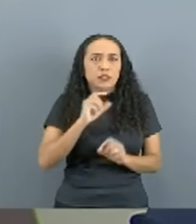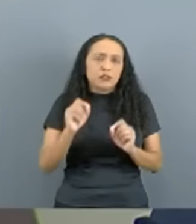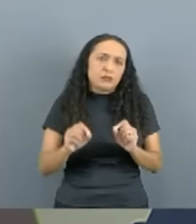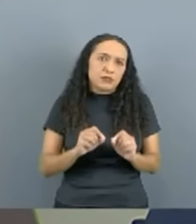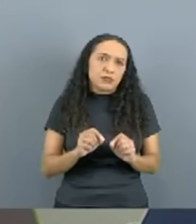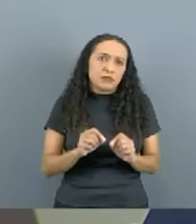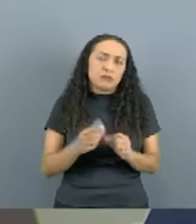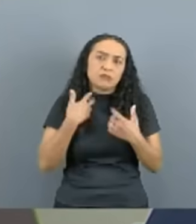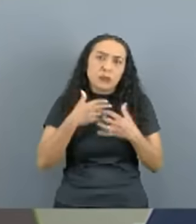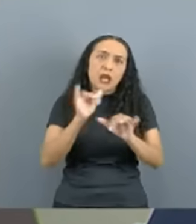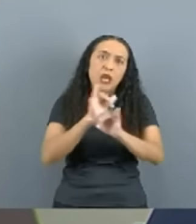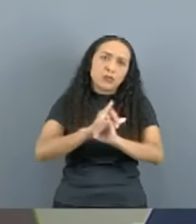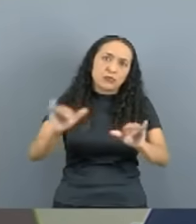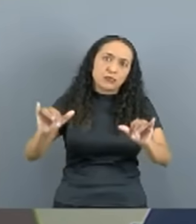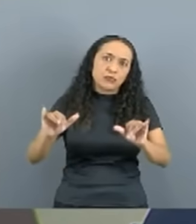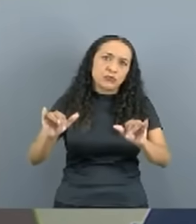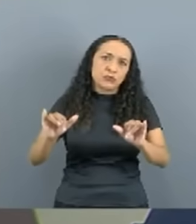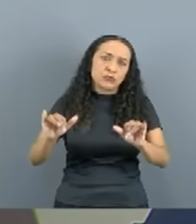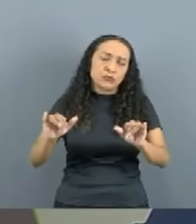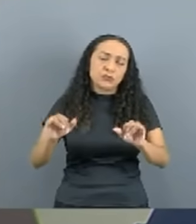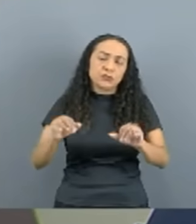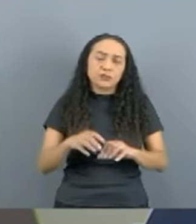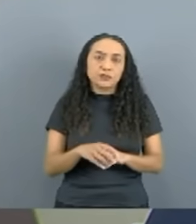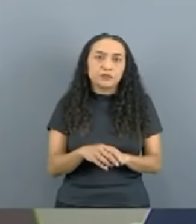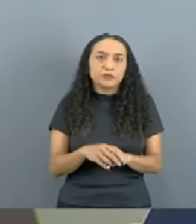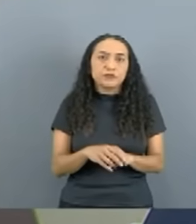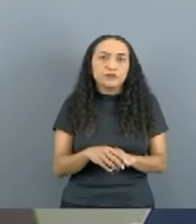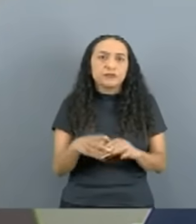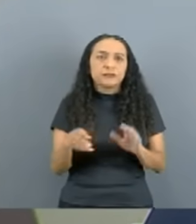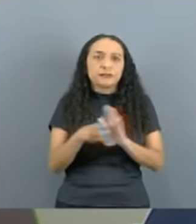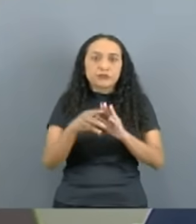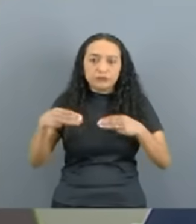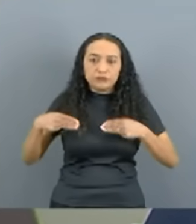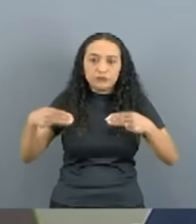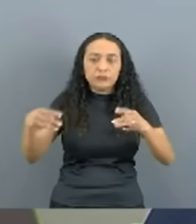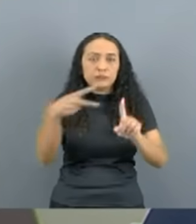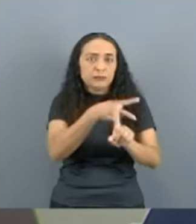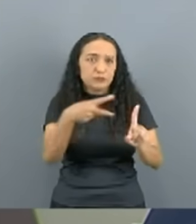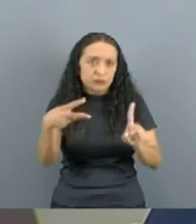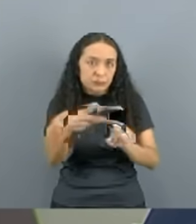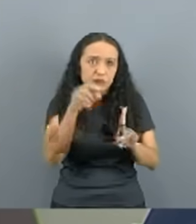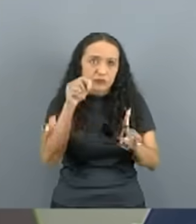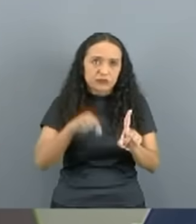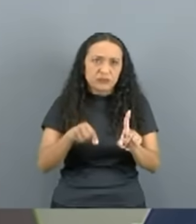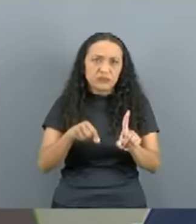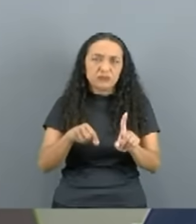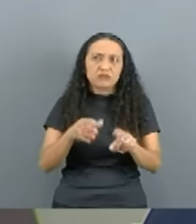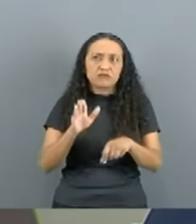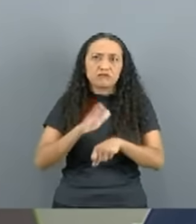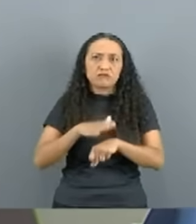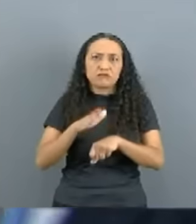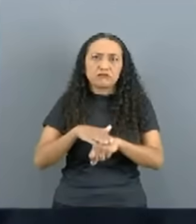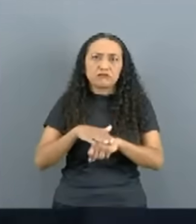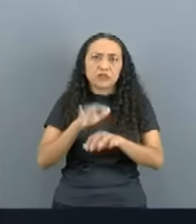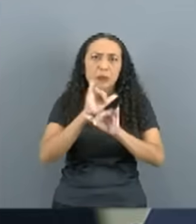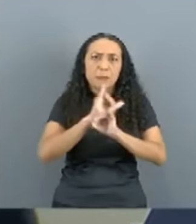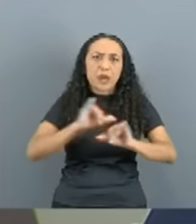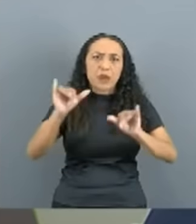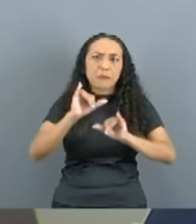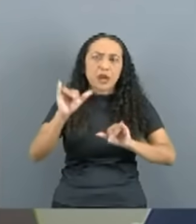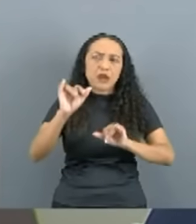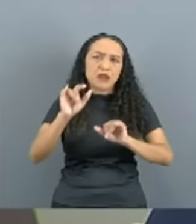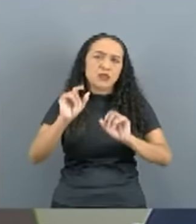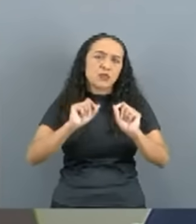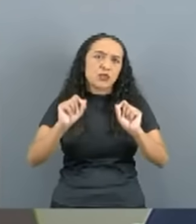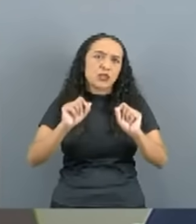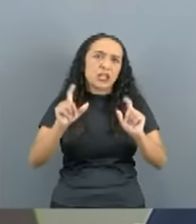o anúncio por parte do Ministério da Previdência de um tipo de programa, de um tipo de produto,